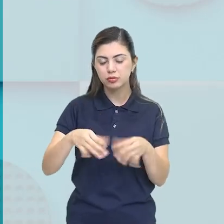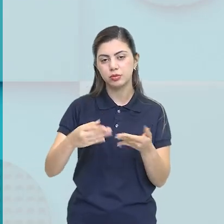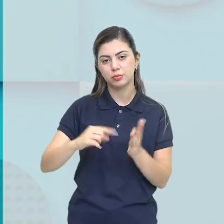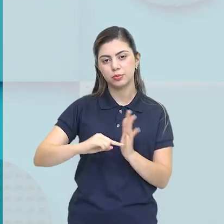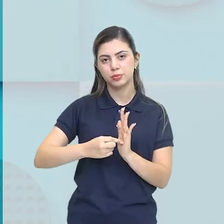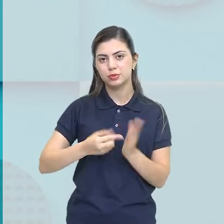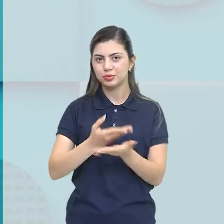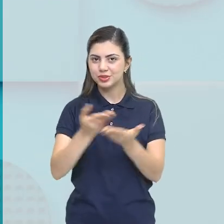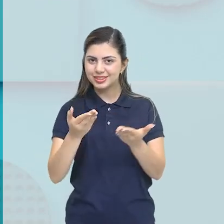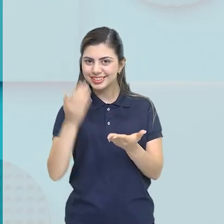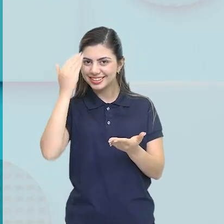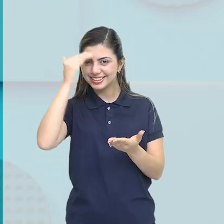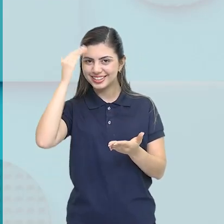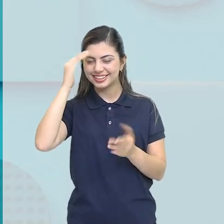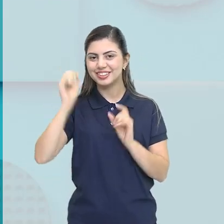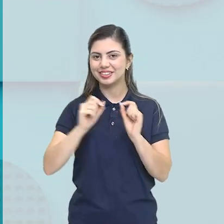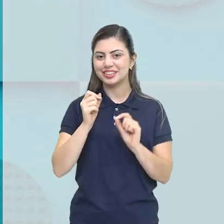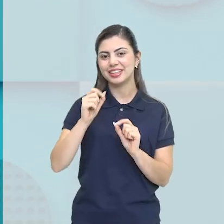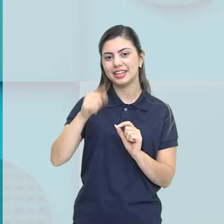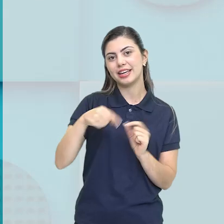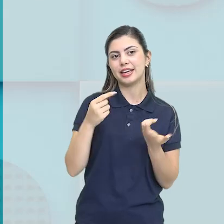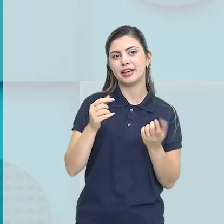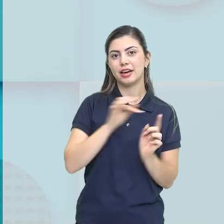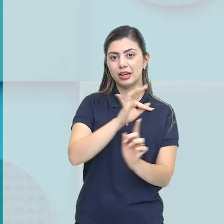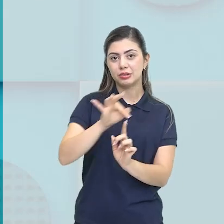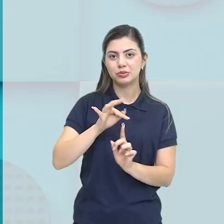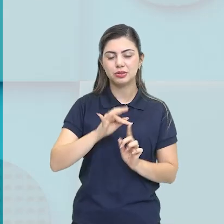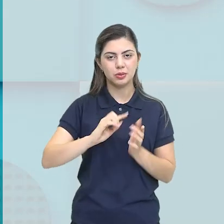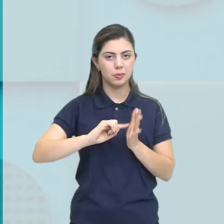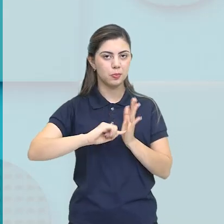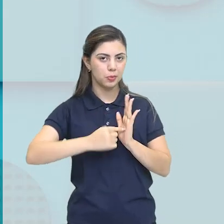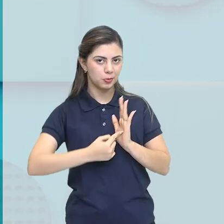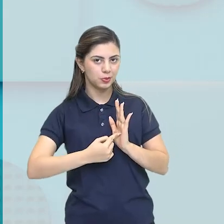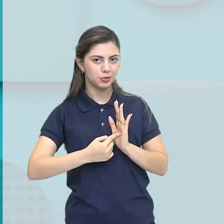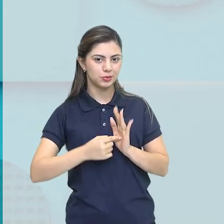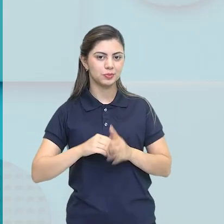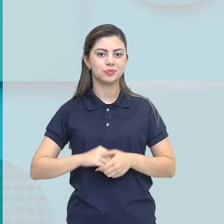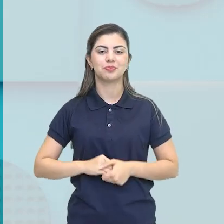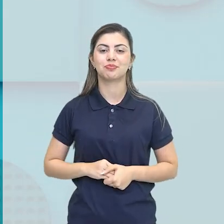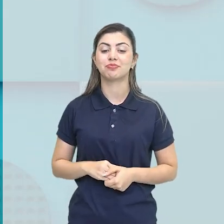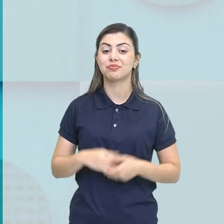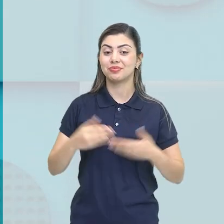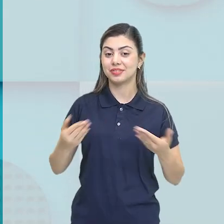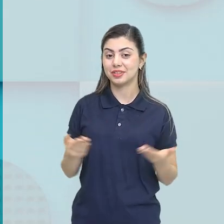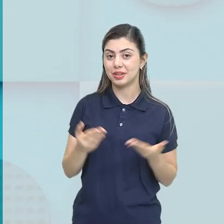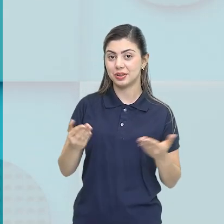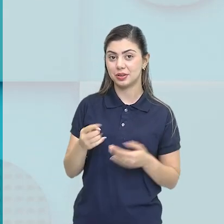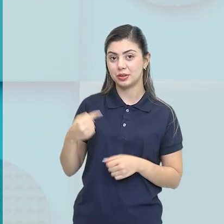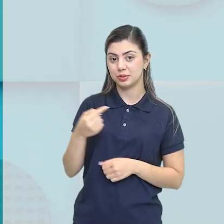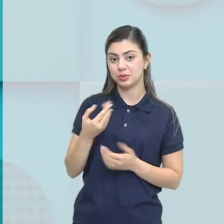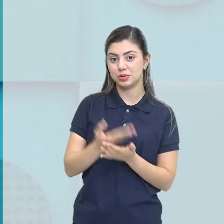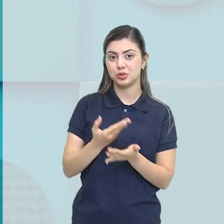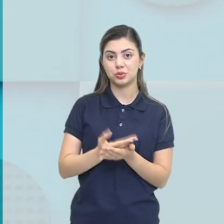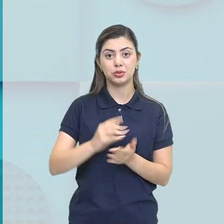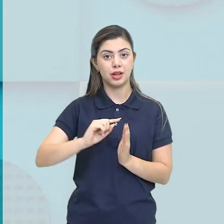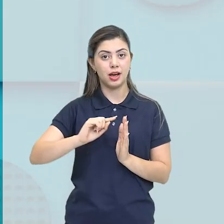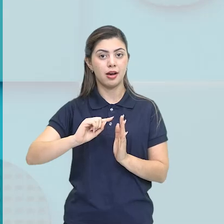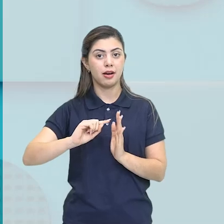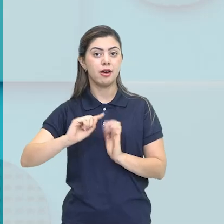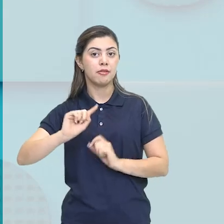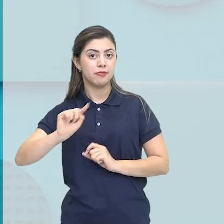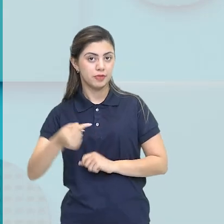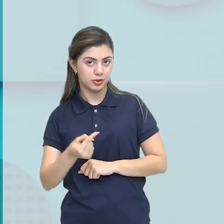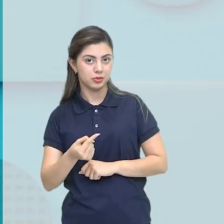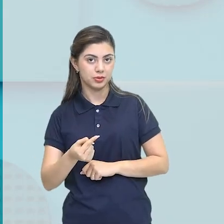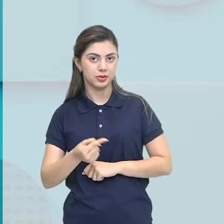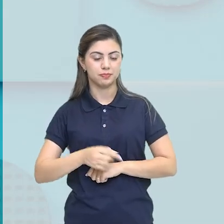as funções, né, de todos que nós já trabalhamos aqui, porque agora a gente vai para a vírgula. A vírgula, essa bichinha